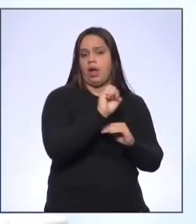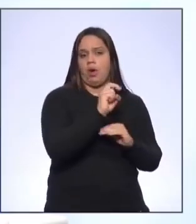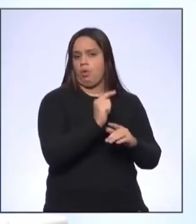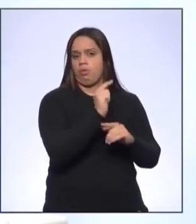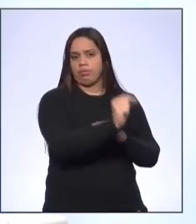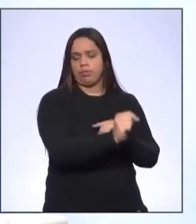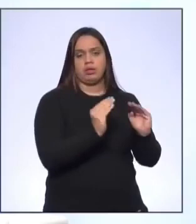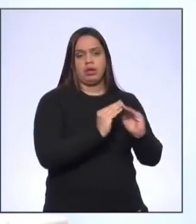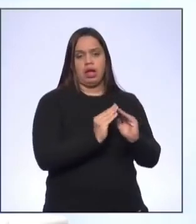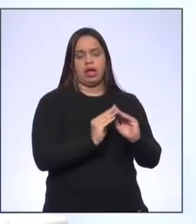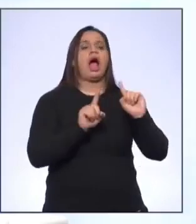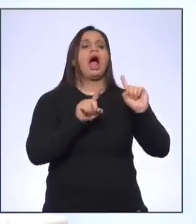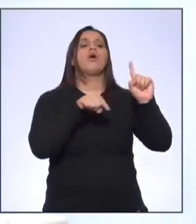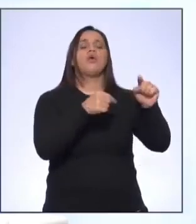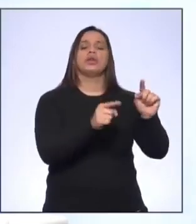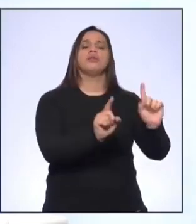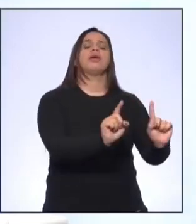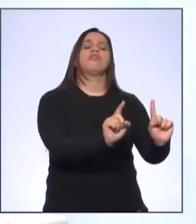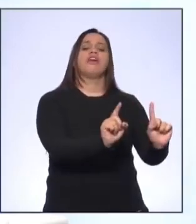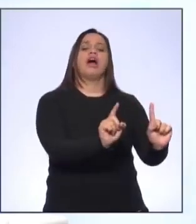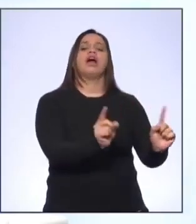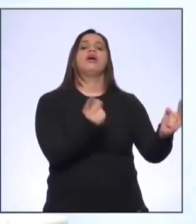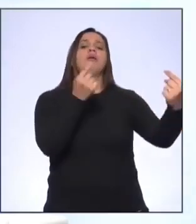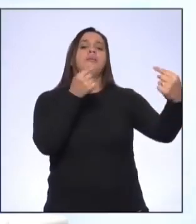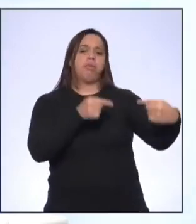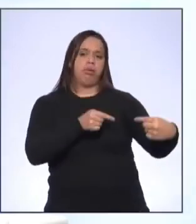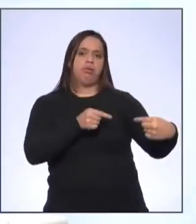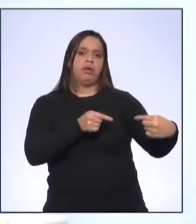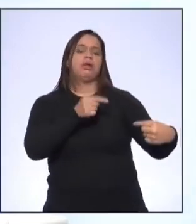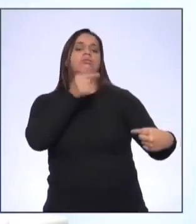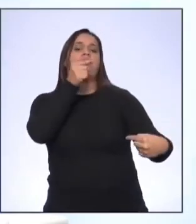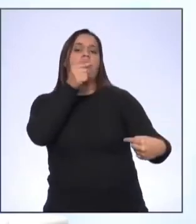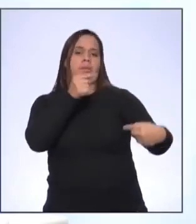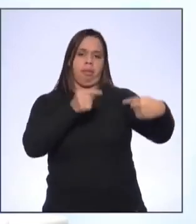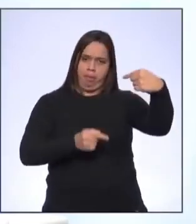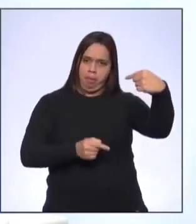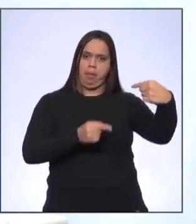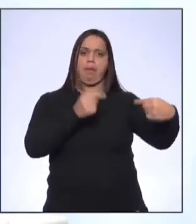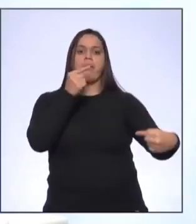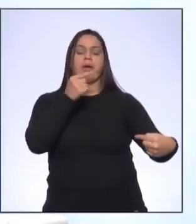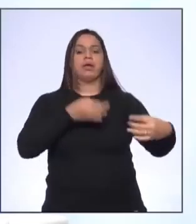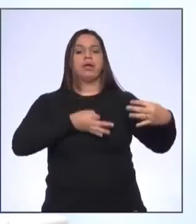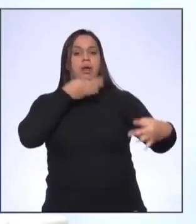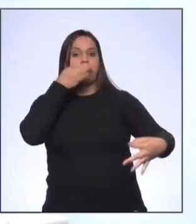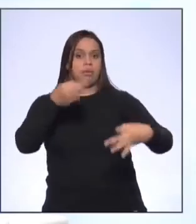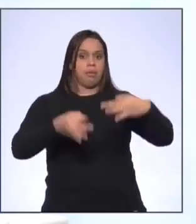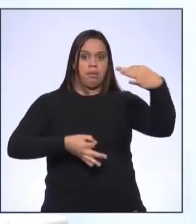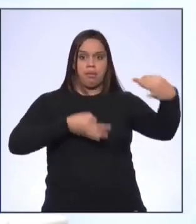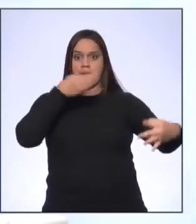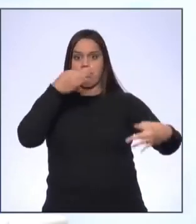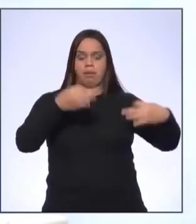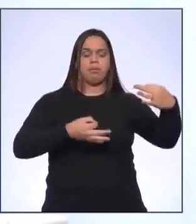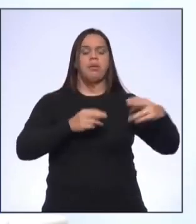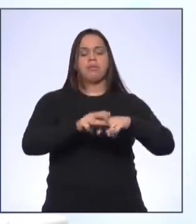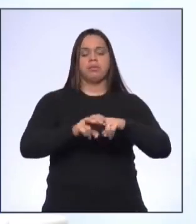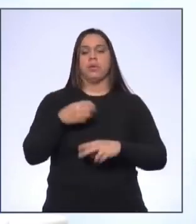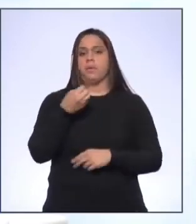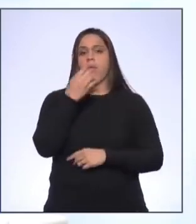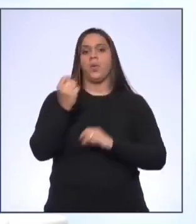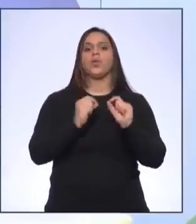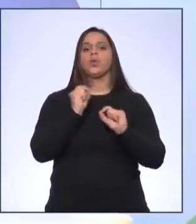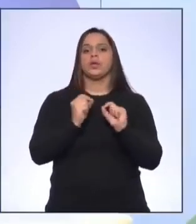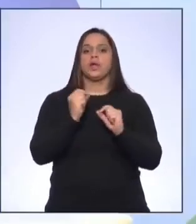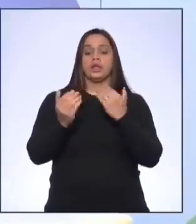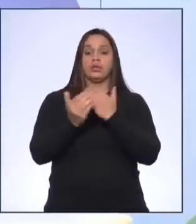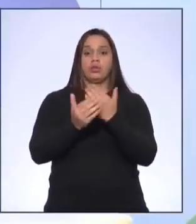vocês contra-argumentos. Por isso que você tem que se valer de mais e mais argumentos, por isso é importante estudar. Bacana, né? E ouvir